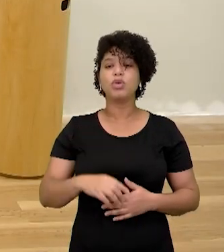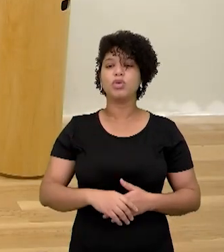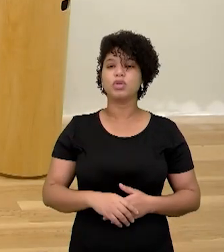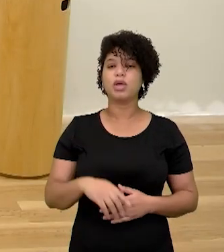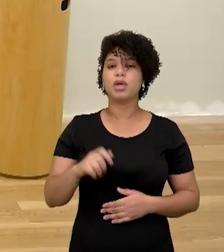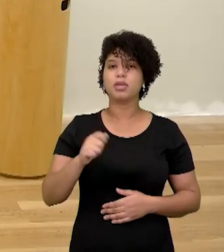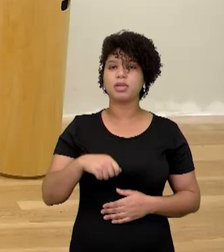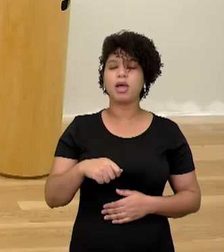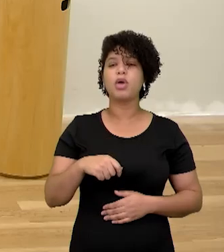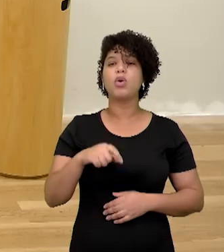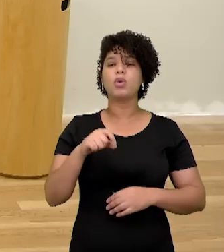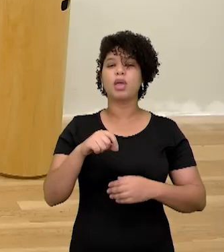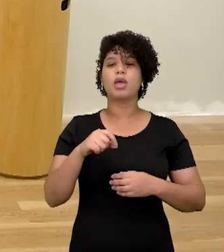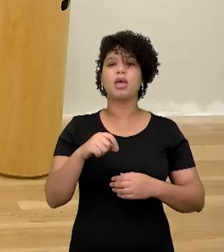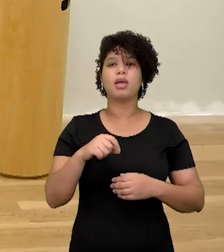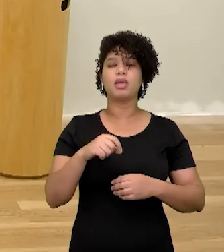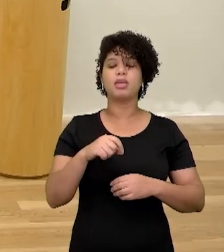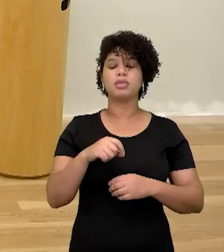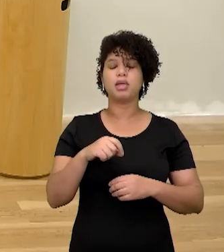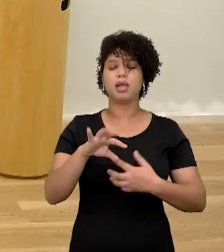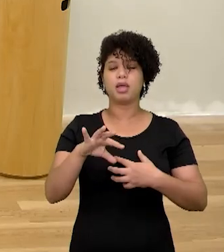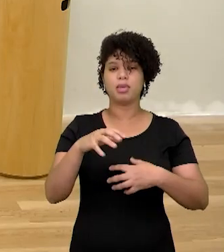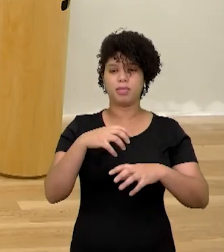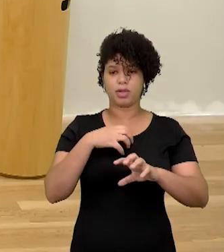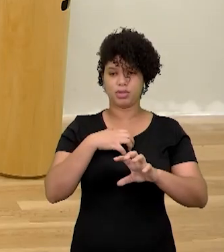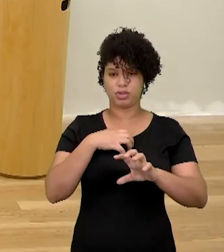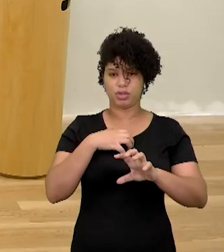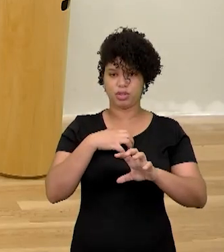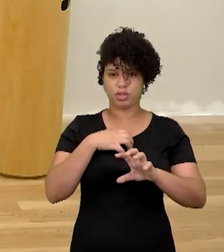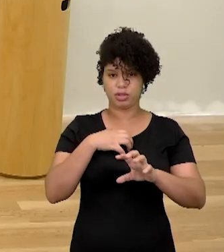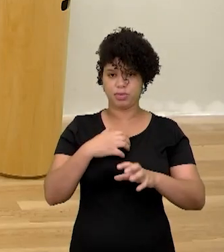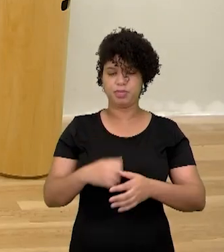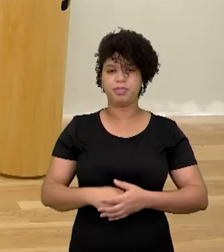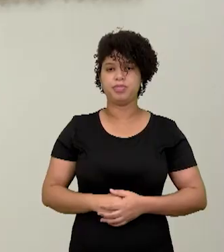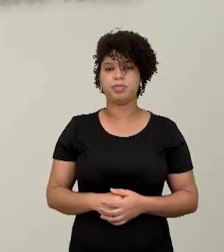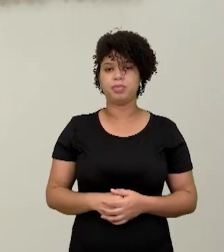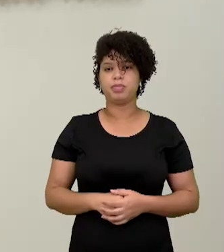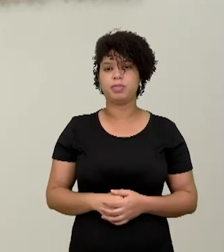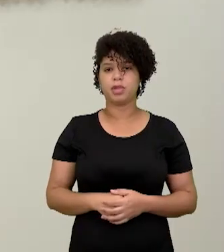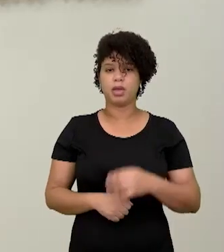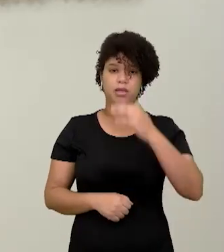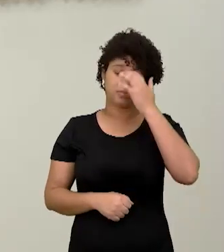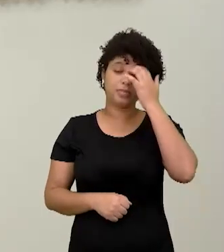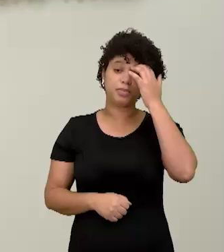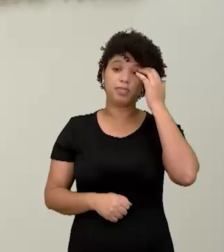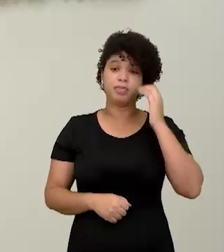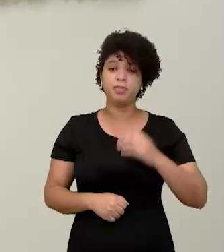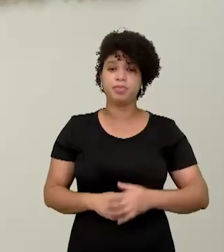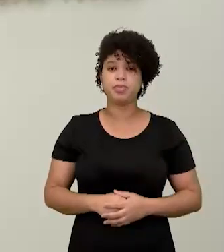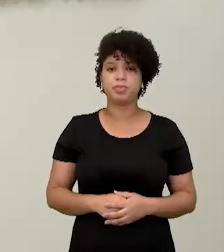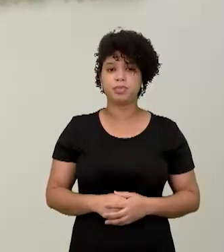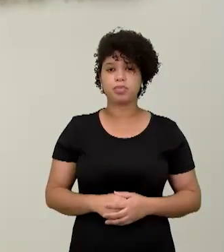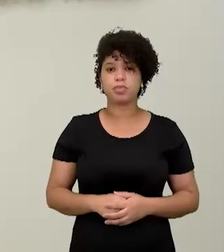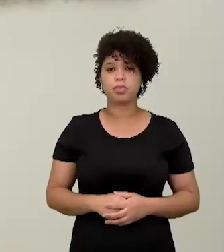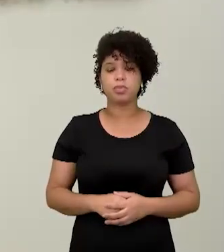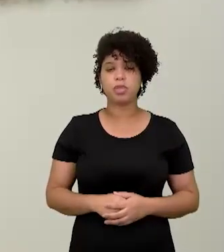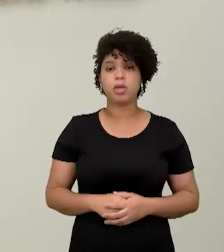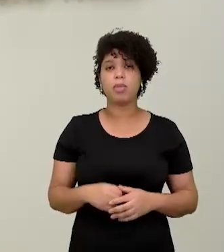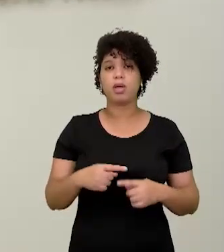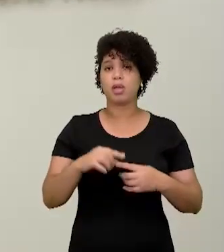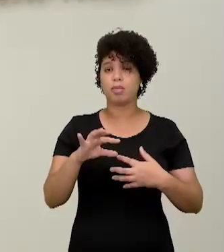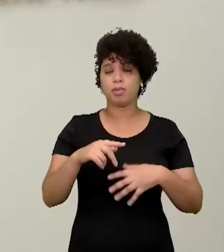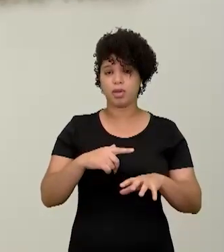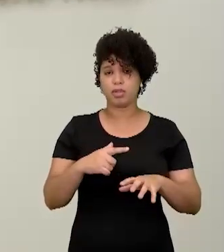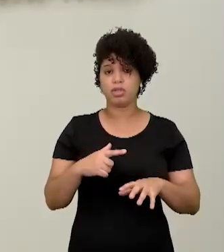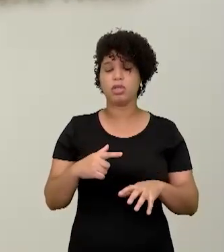se colocar no lugar do outro e mesmo assim não estar sendo empático. Por quê? Porque a